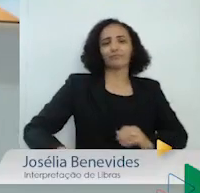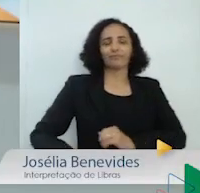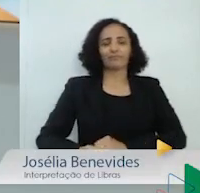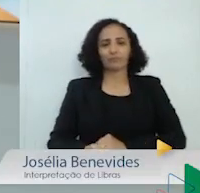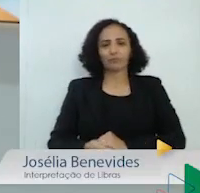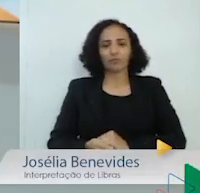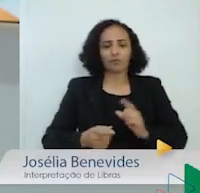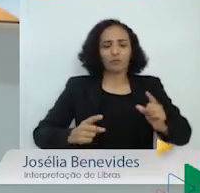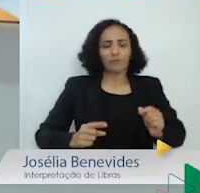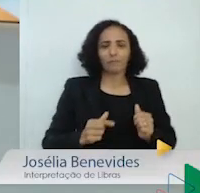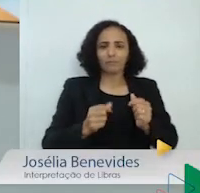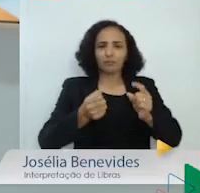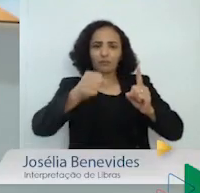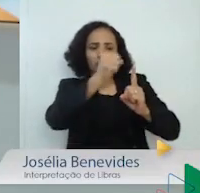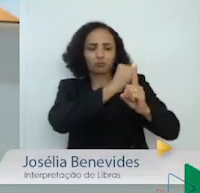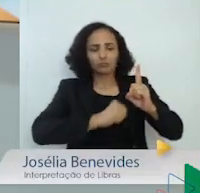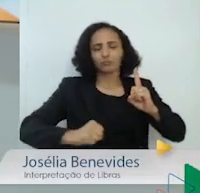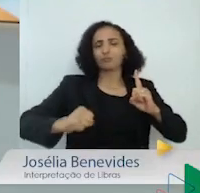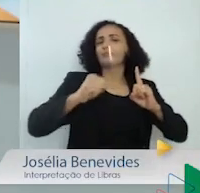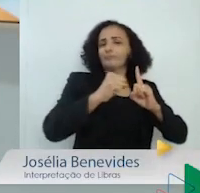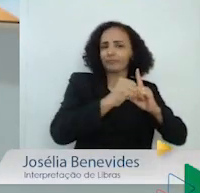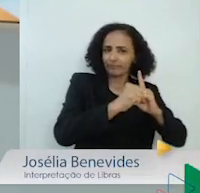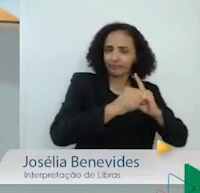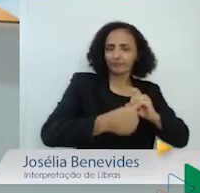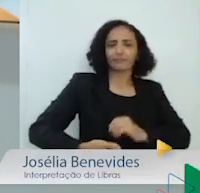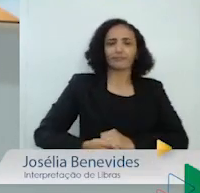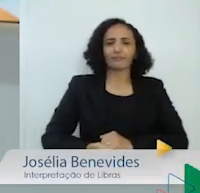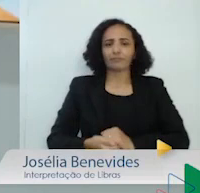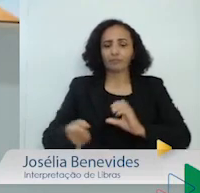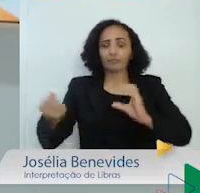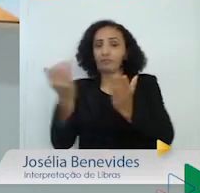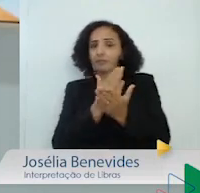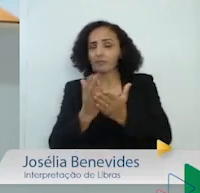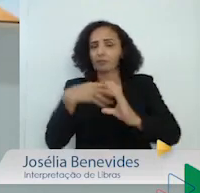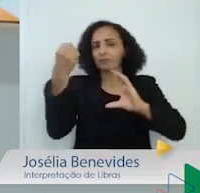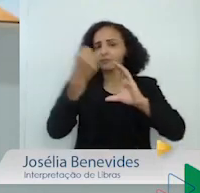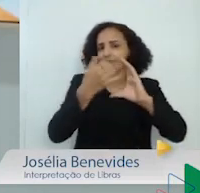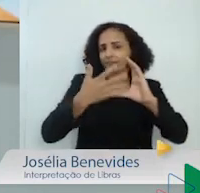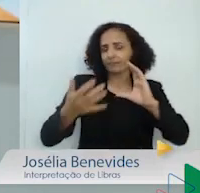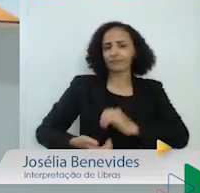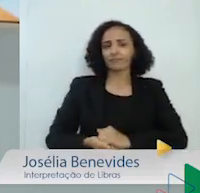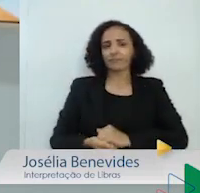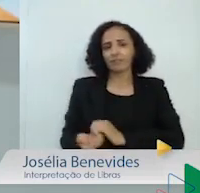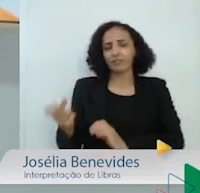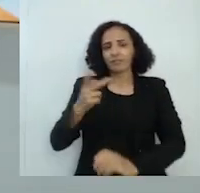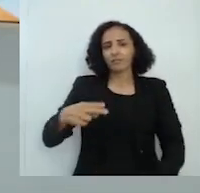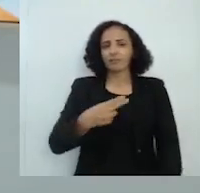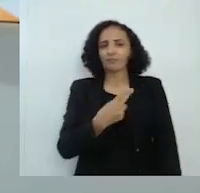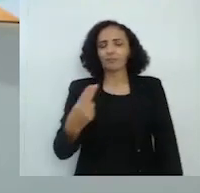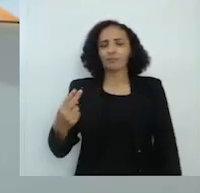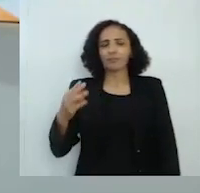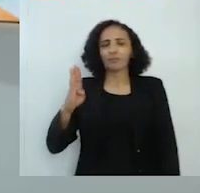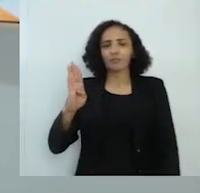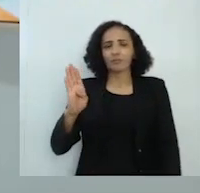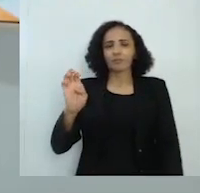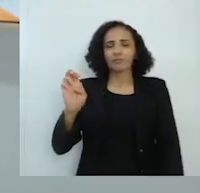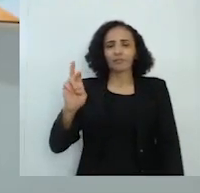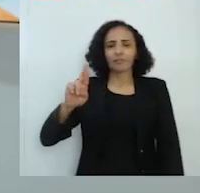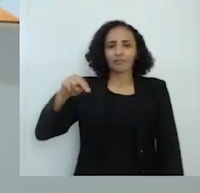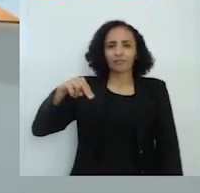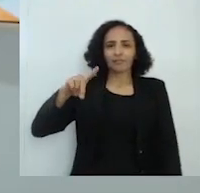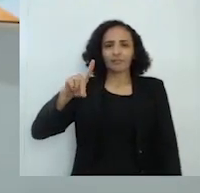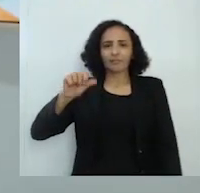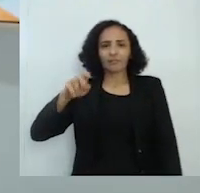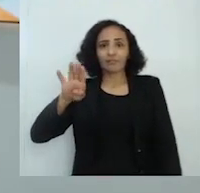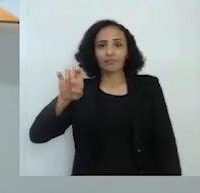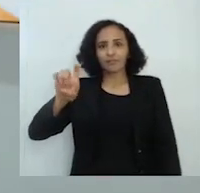Produção capitalista, produção socialistas e suas características. Eu sou a professora Bernadette de Souza. Vamos lá, meus